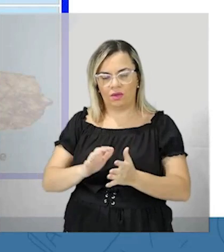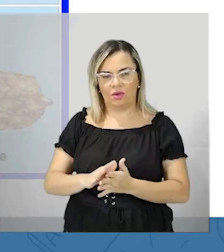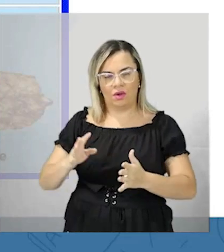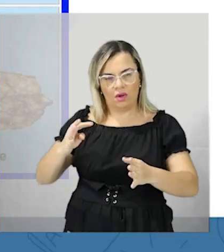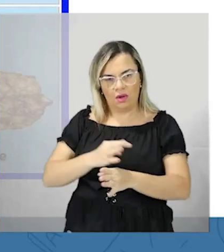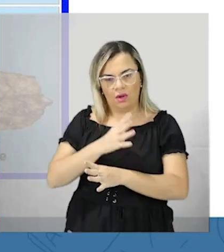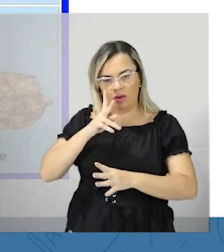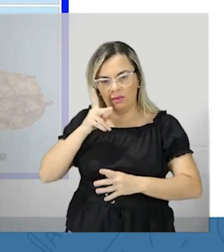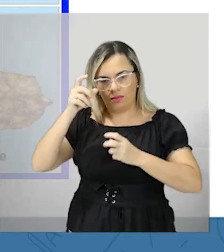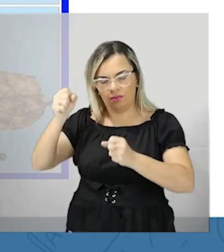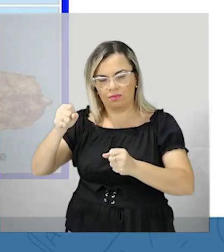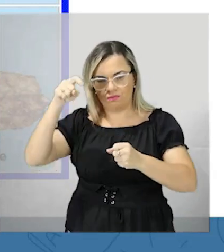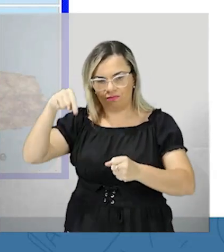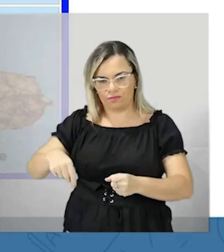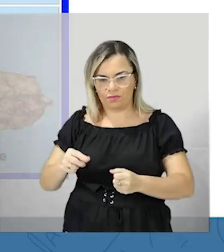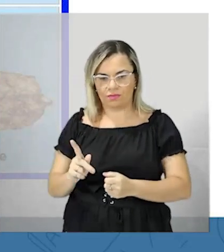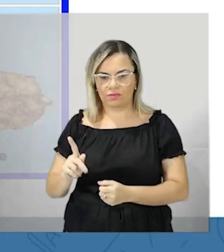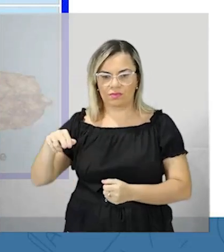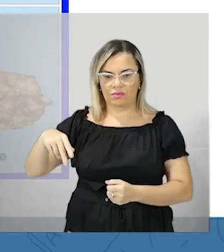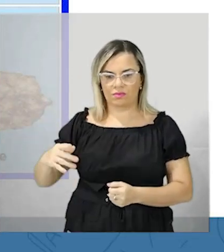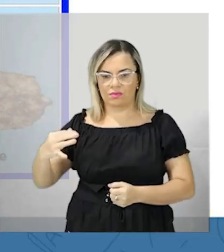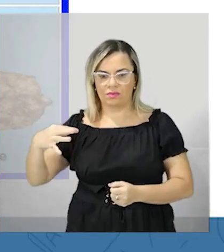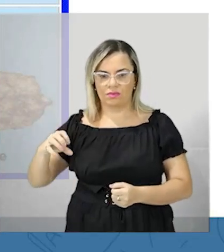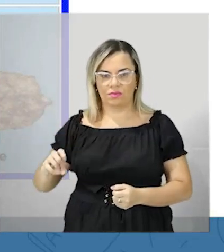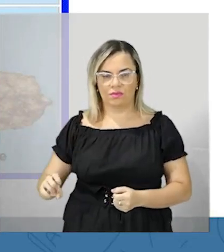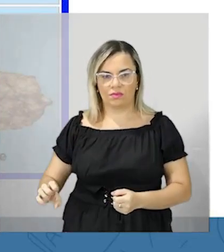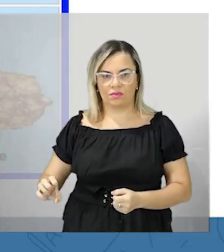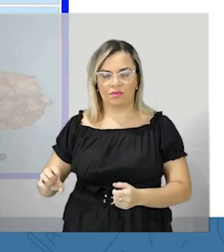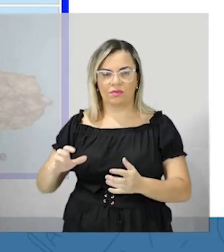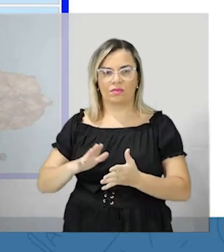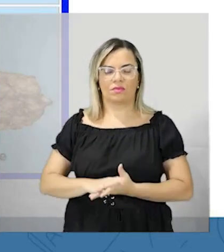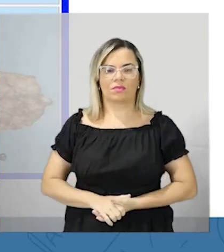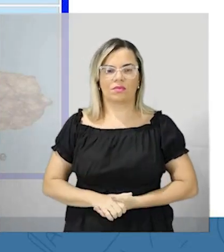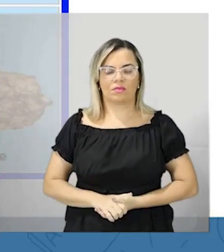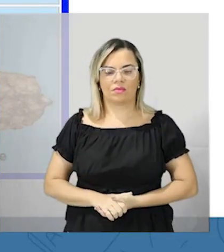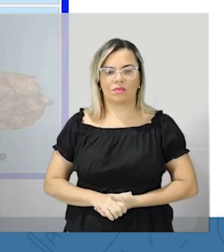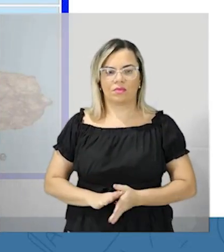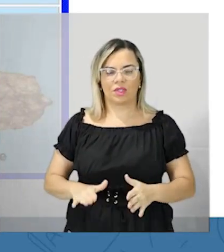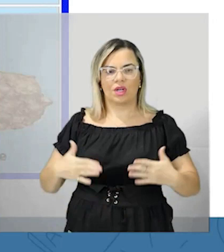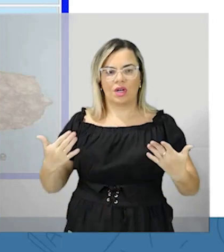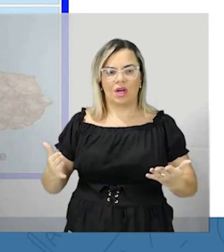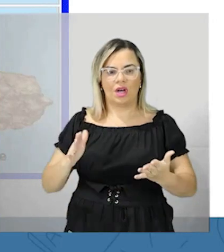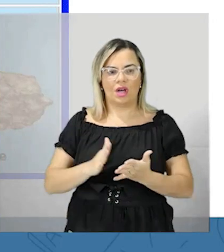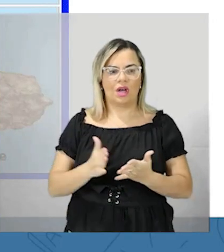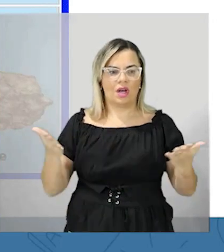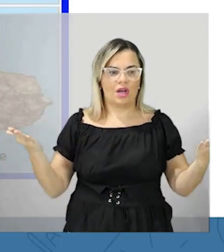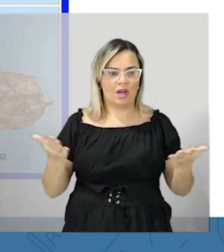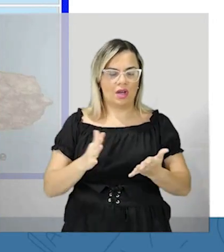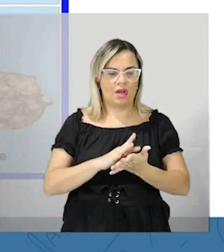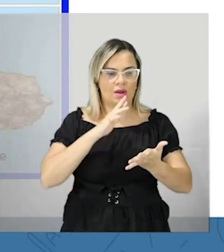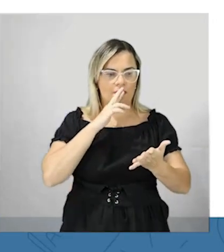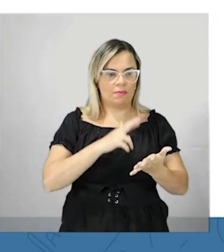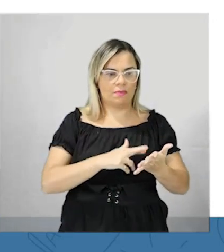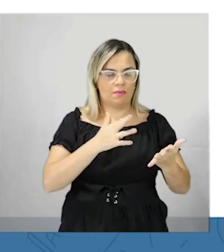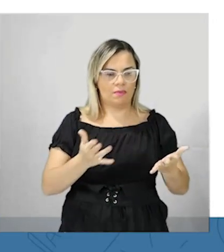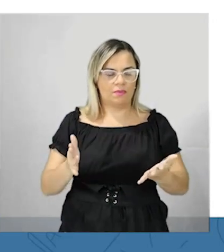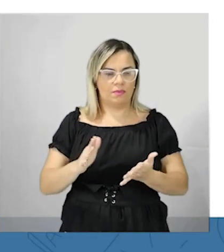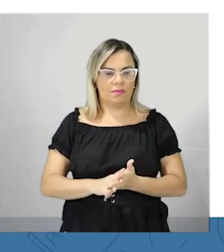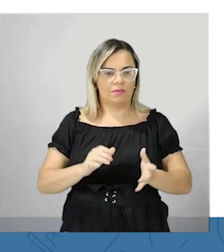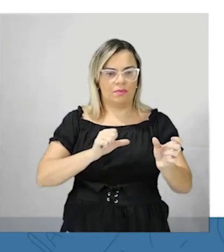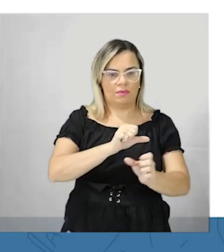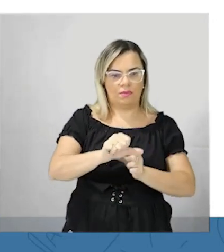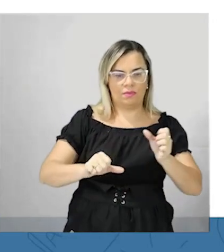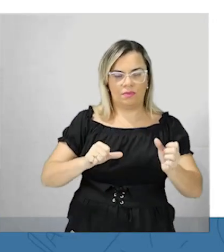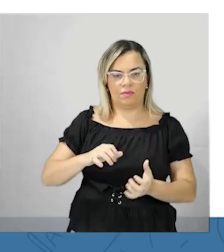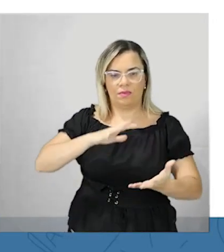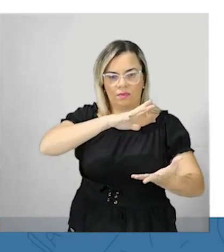virou metamórfica, passou pelo metamorfismo, eu tenho gneiss, tá? Então vamos responder essa questão agora, tá certo? Então as